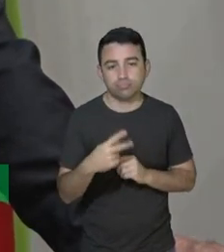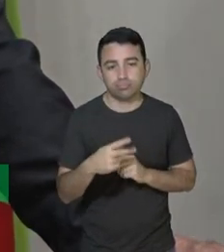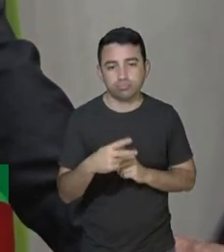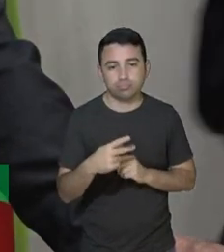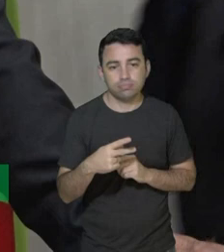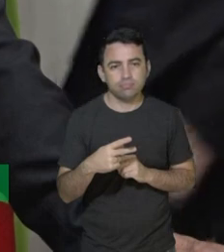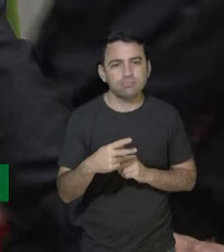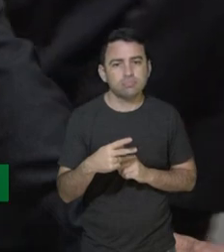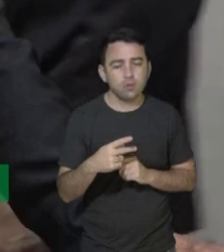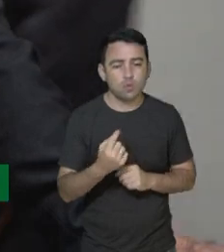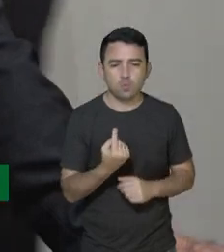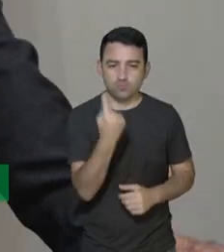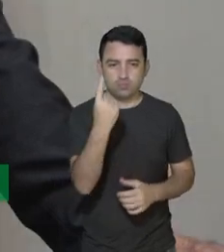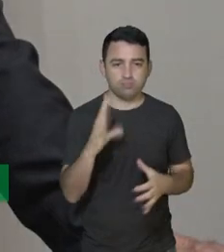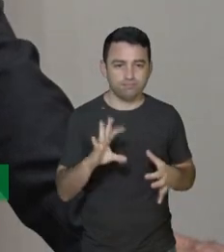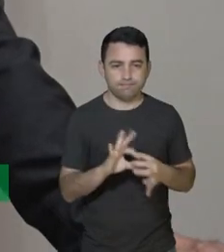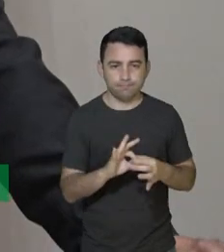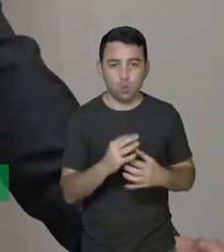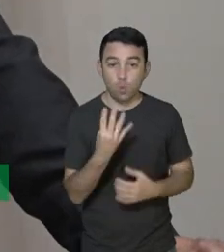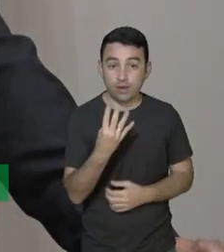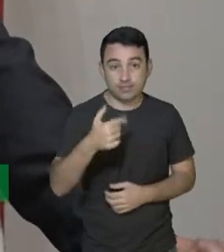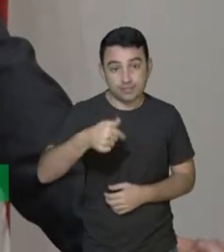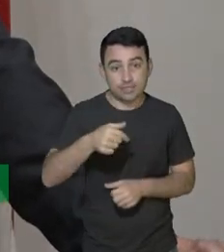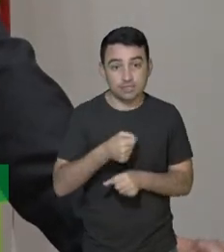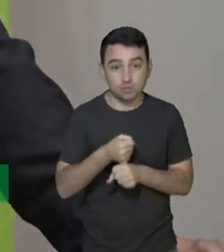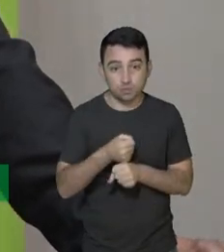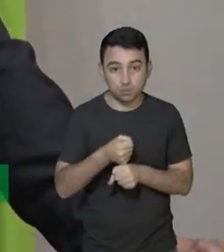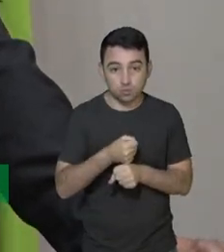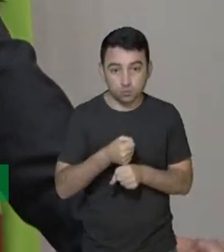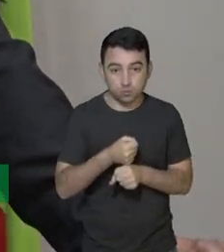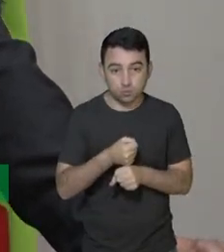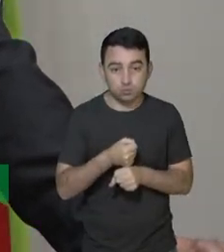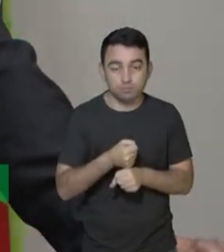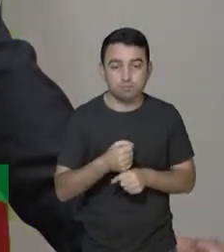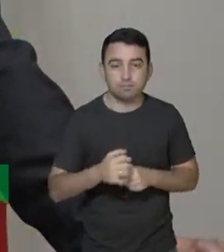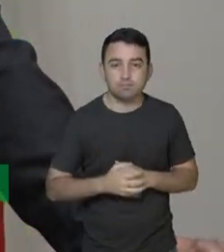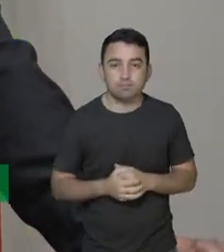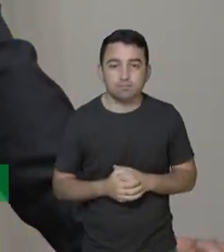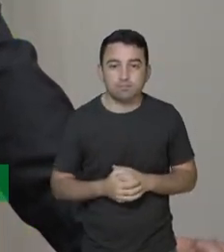só filiação há 47 anos atrás.